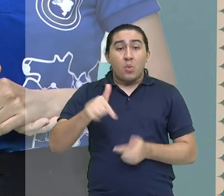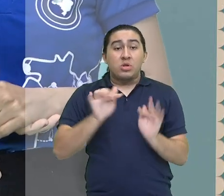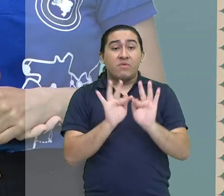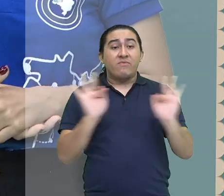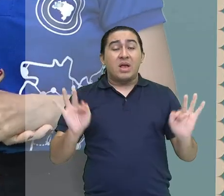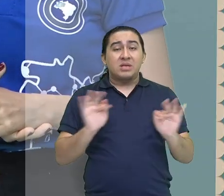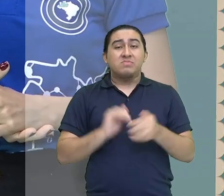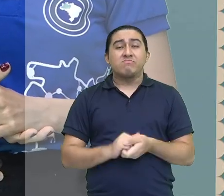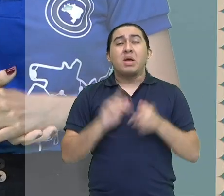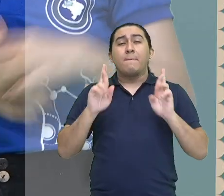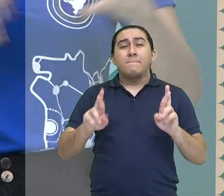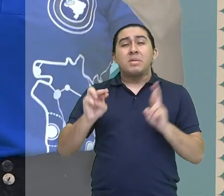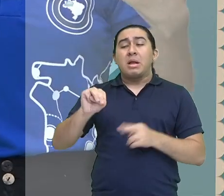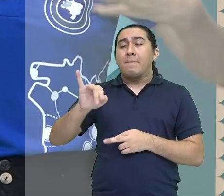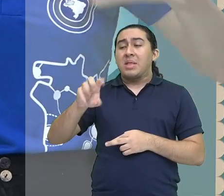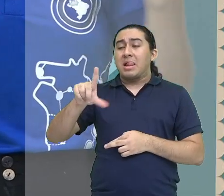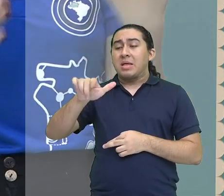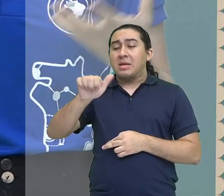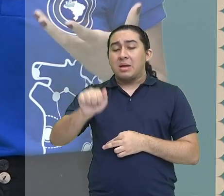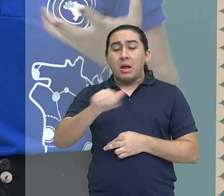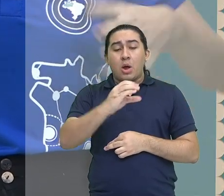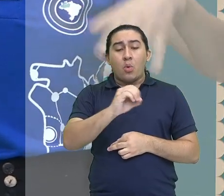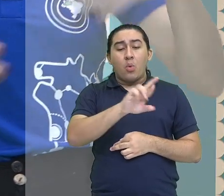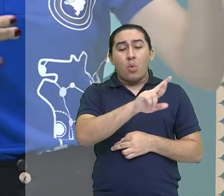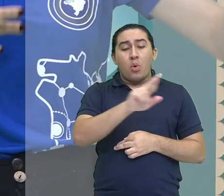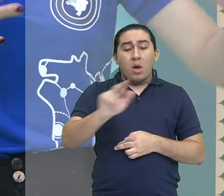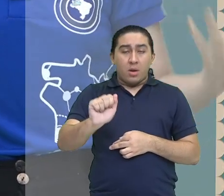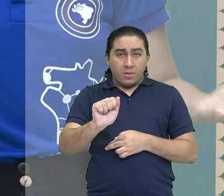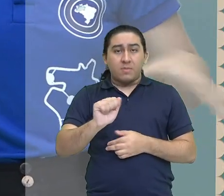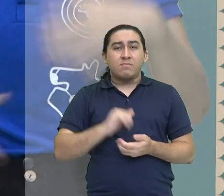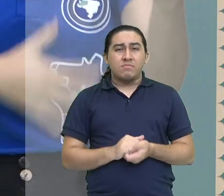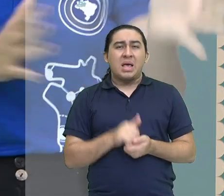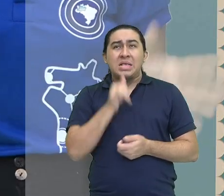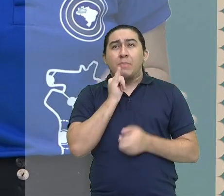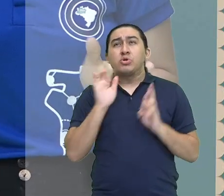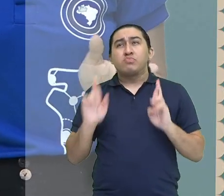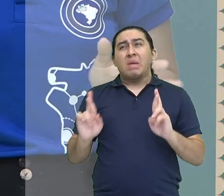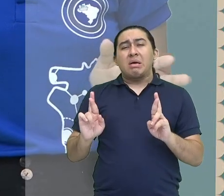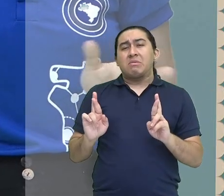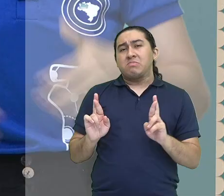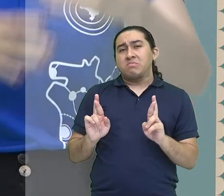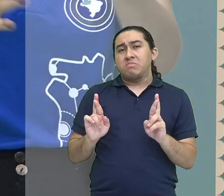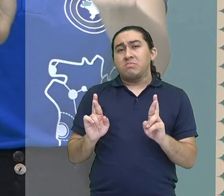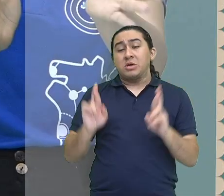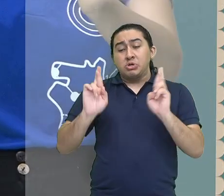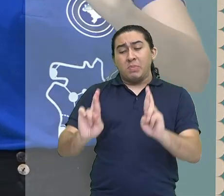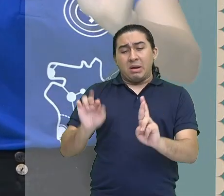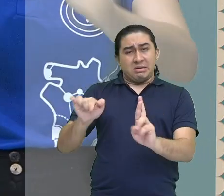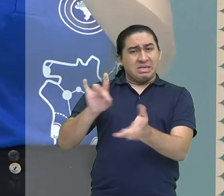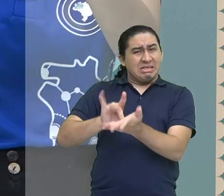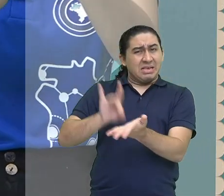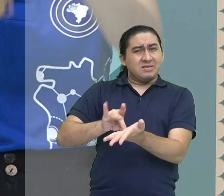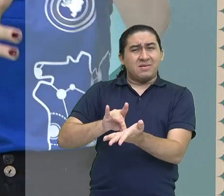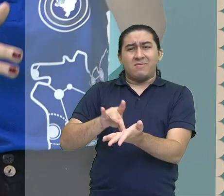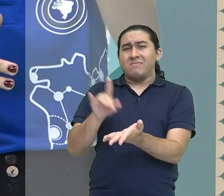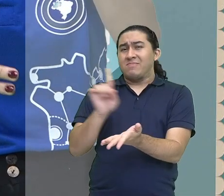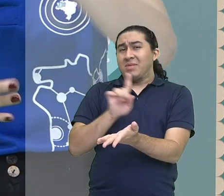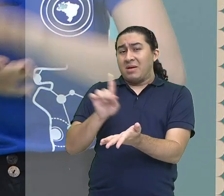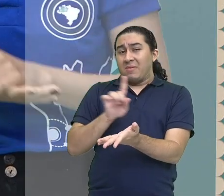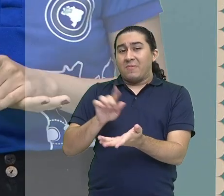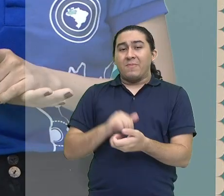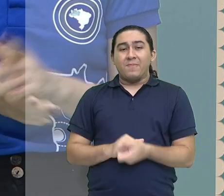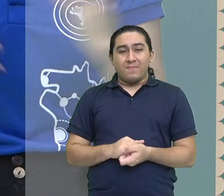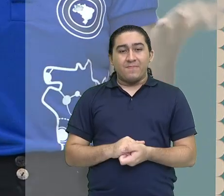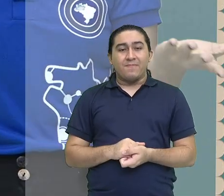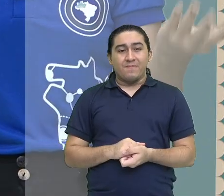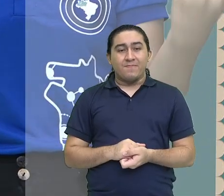Milena corra pela praia. Veja, é uma possibilidade. Eu espero. Eu não sei se a Milena vai correr. Ou, no caso é a Milena, porque no primeiro